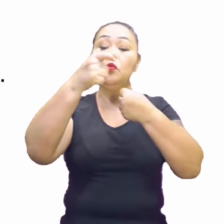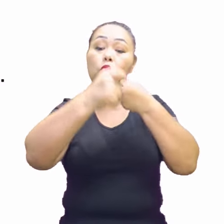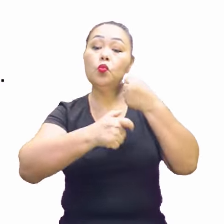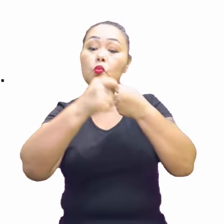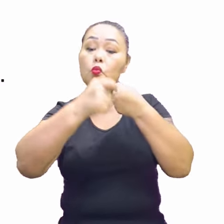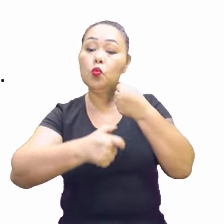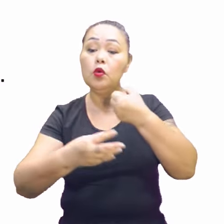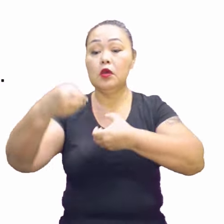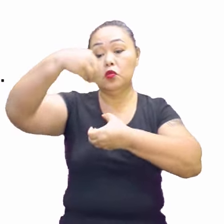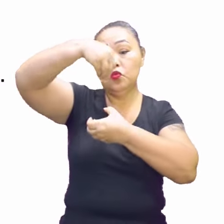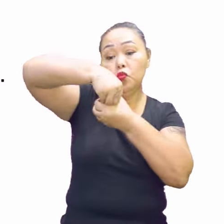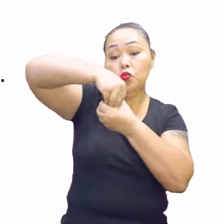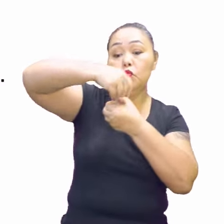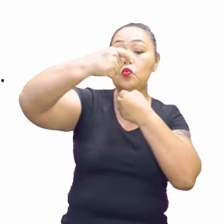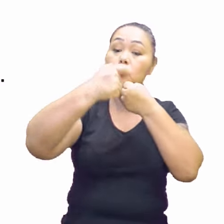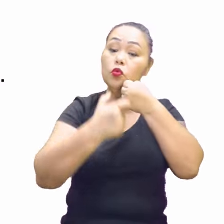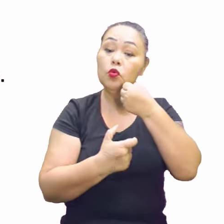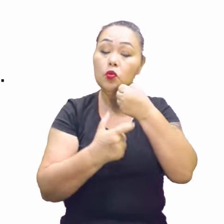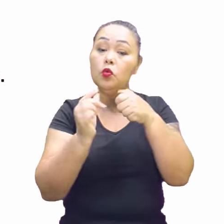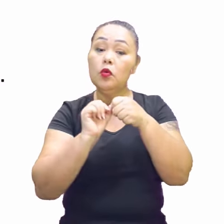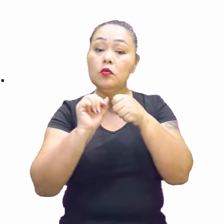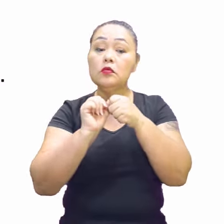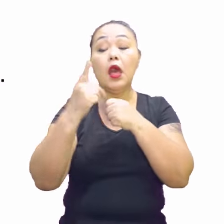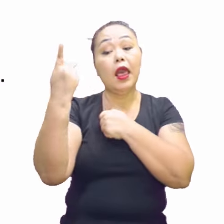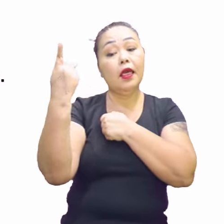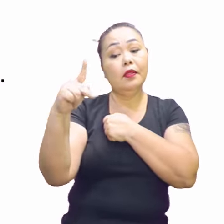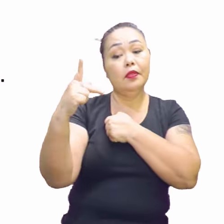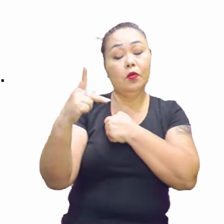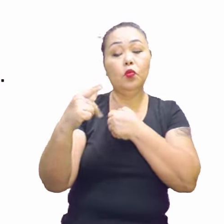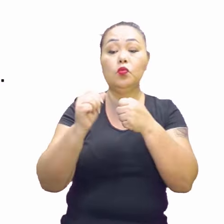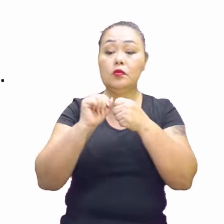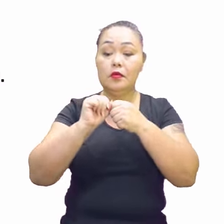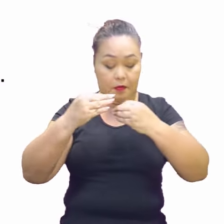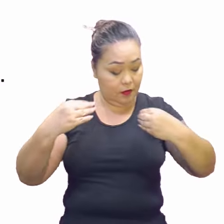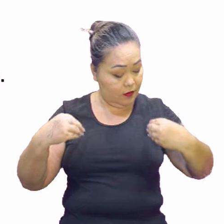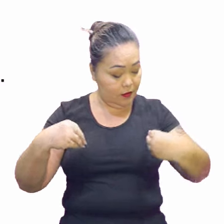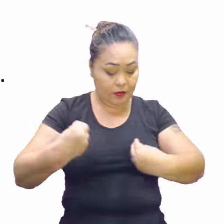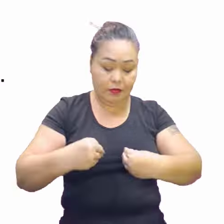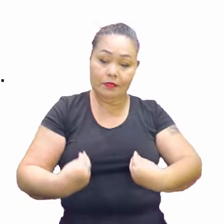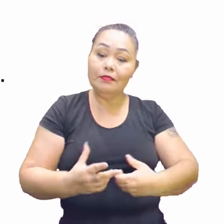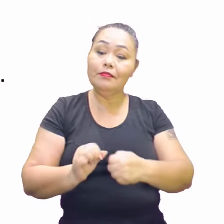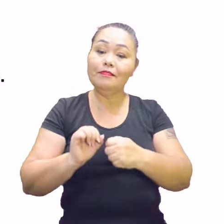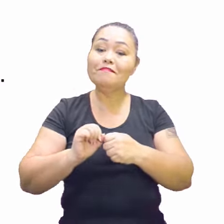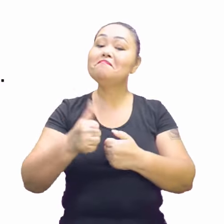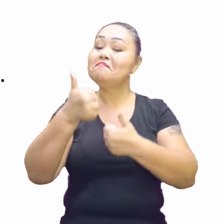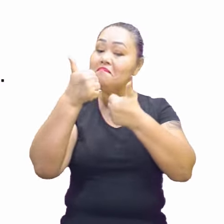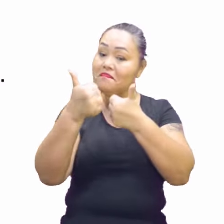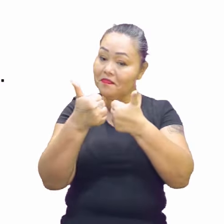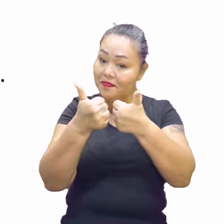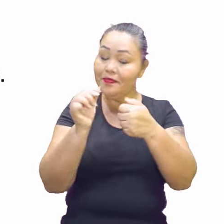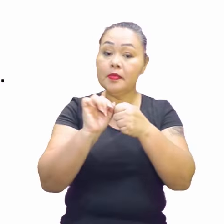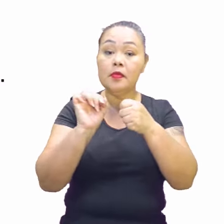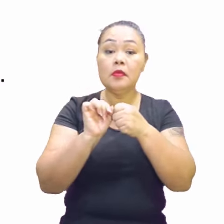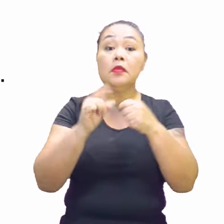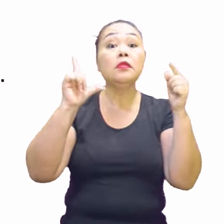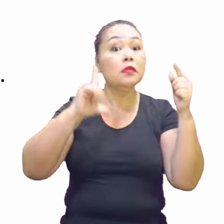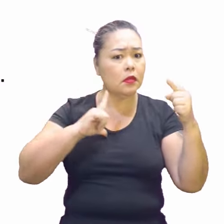sujeito, núcleo do sujeito, esse teu vestido de pregas te vai muito bem. Existe aí